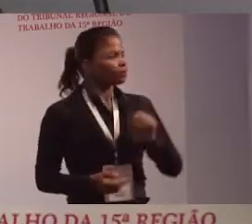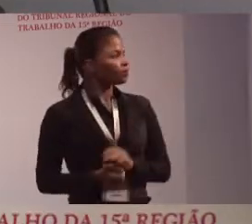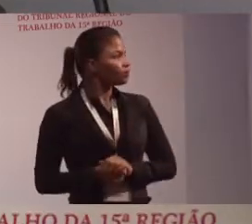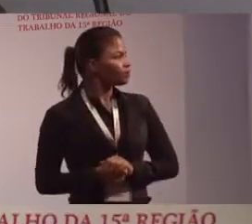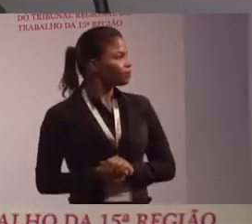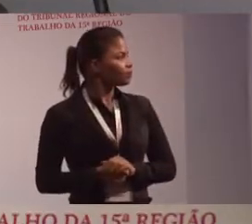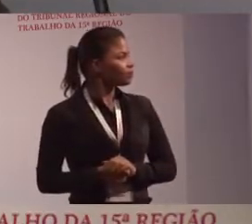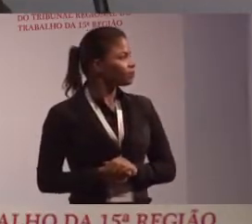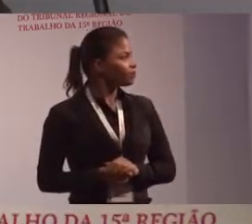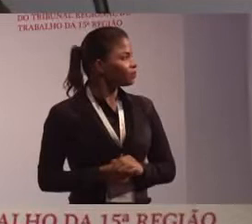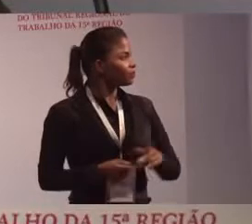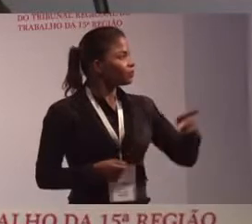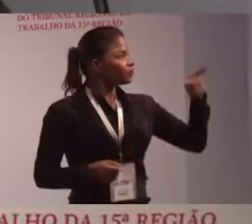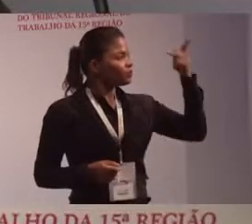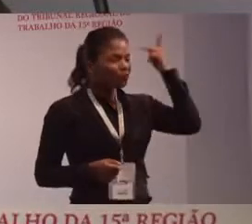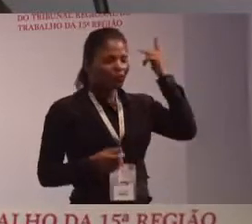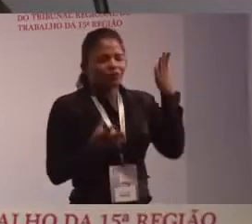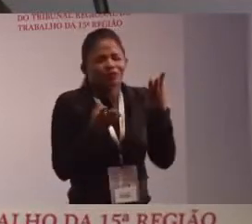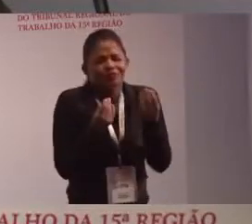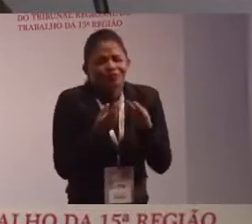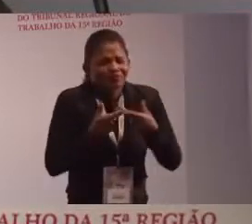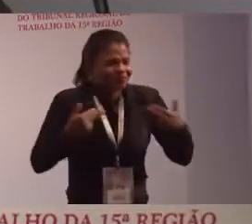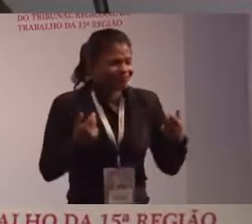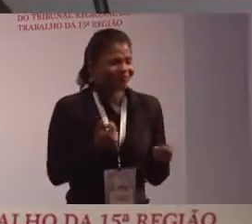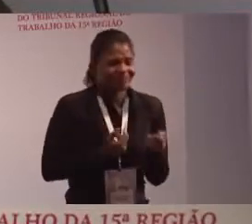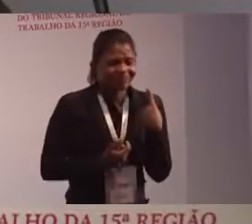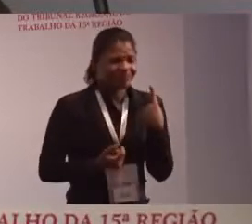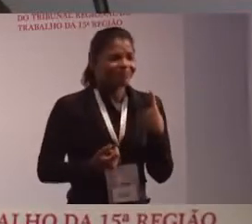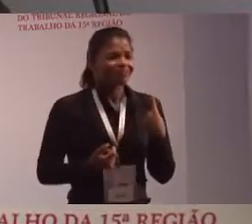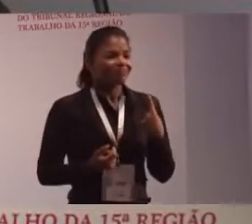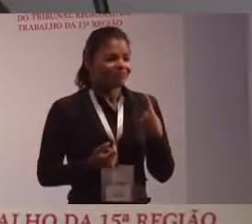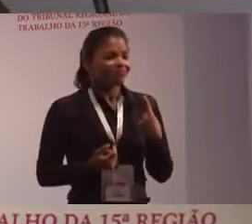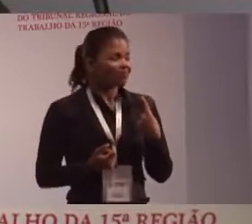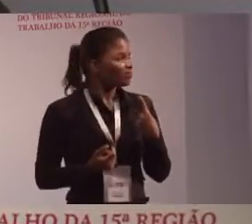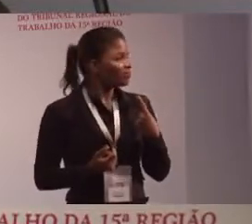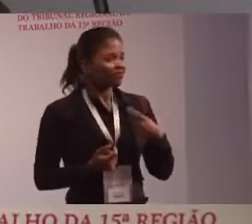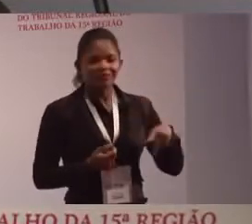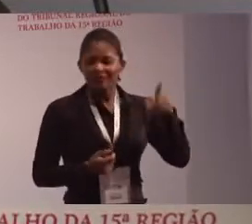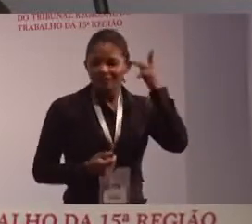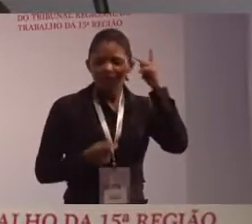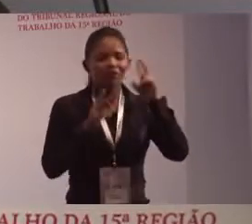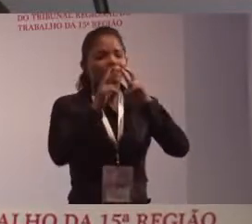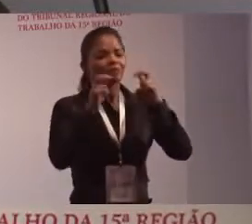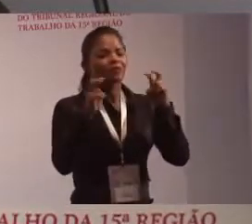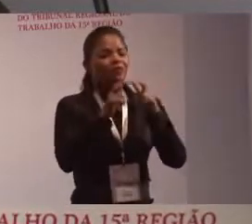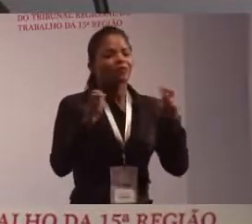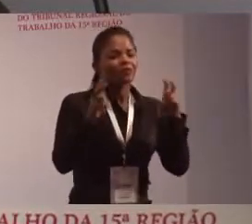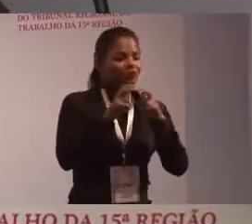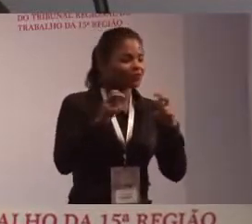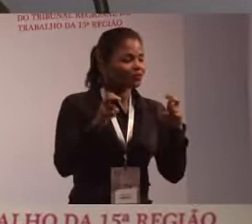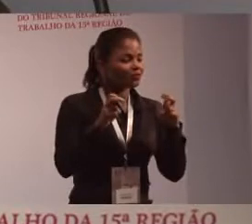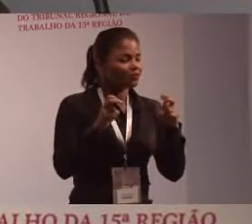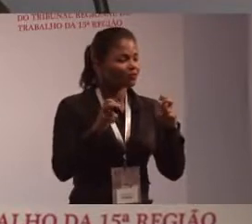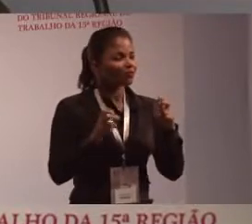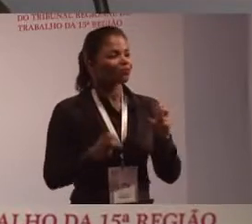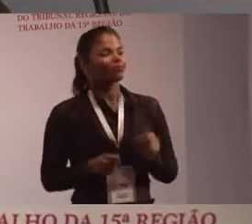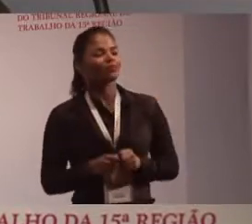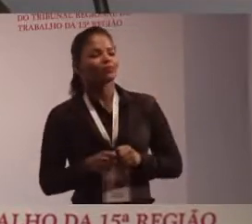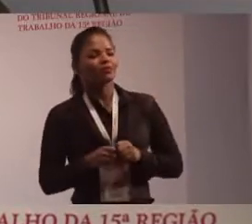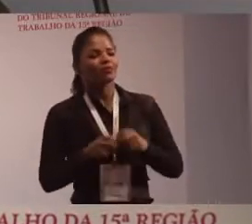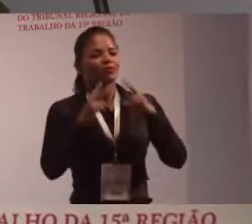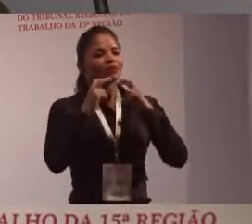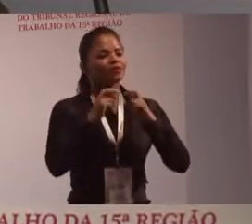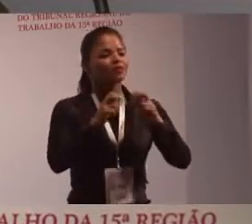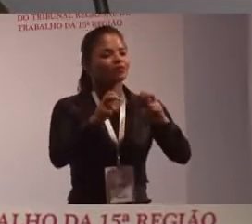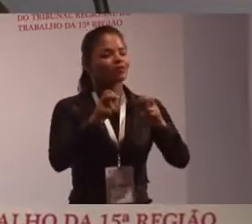Consolação. Por sinal, São Paulo tem umas coisas muito esquisitas. É o único lugar onde a estação paulista do metrô fica na rua Consolação e a estação